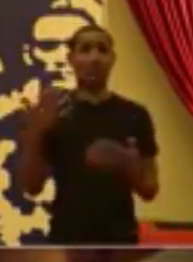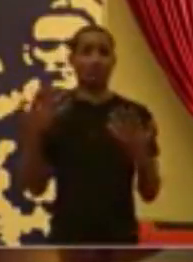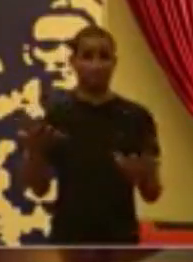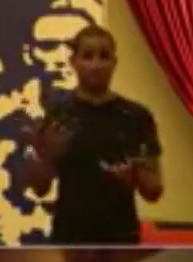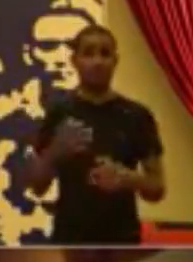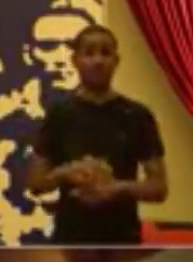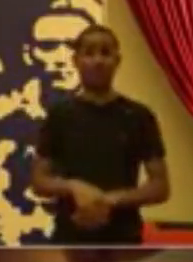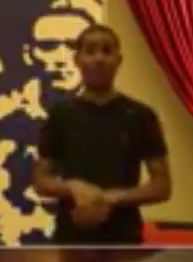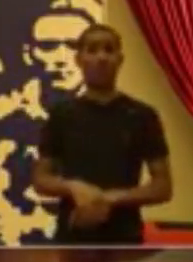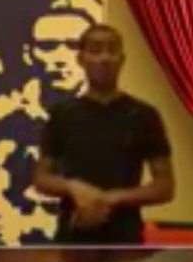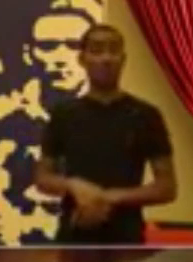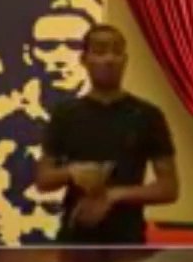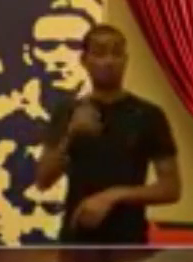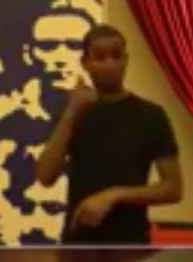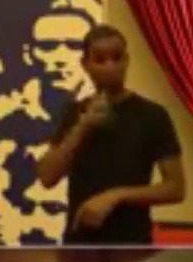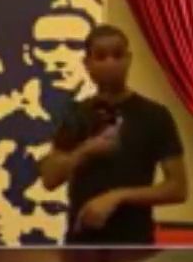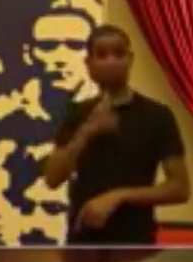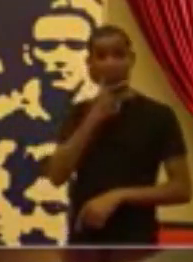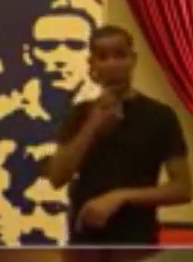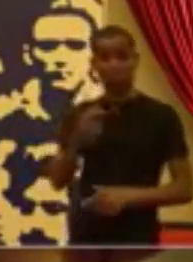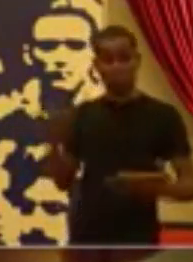Senhoras e senhores,